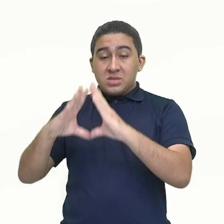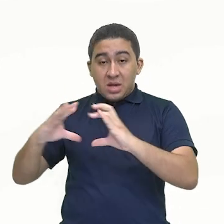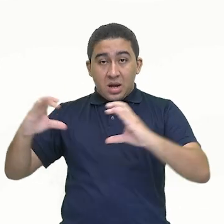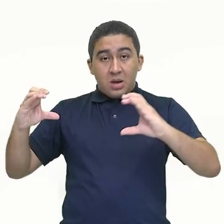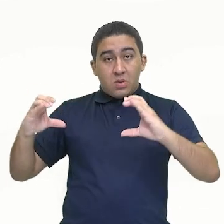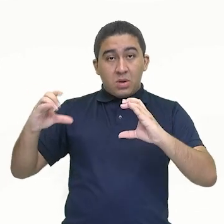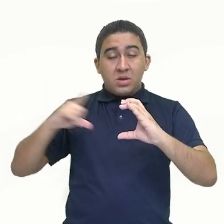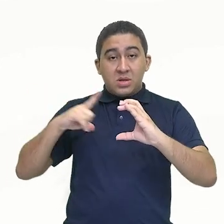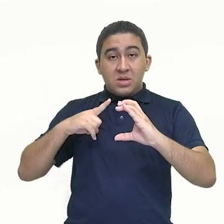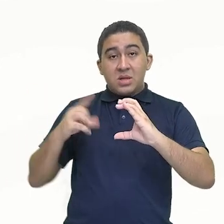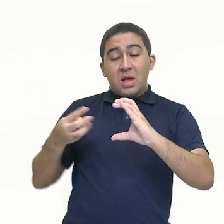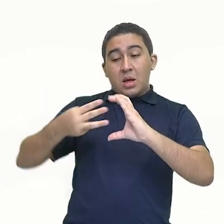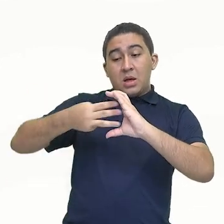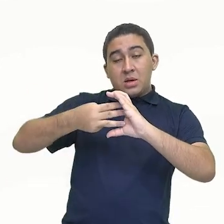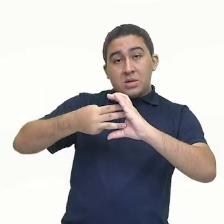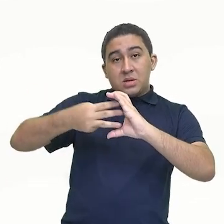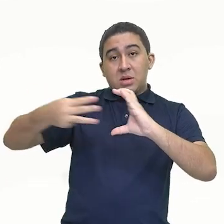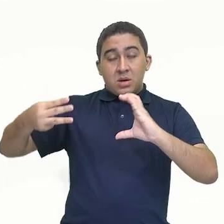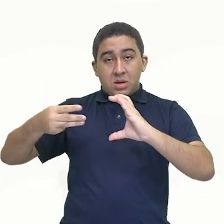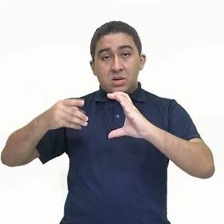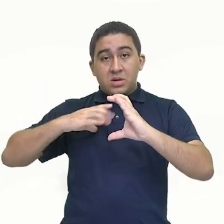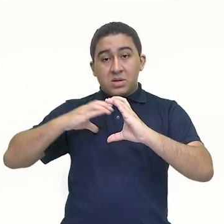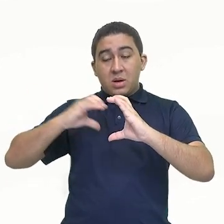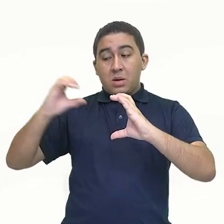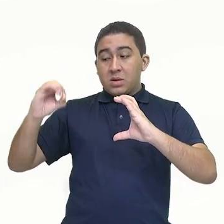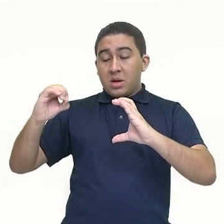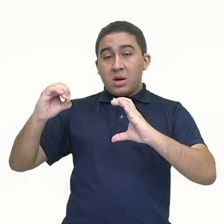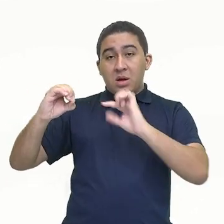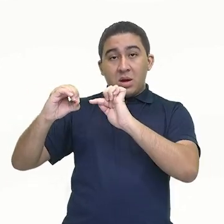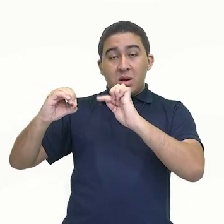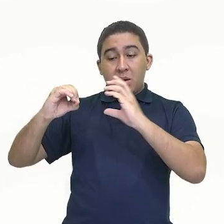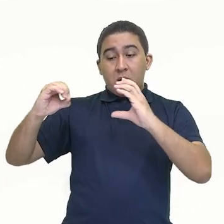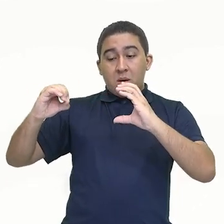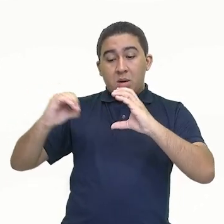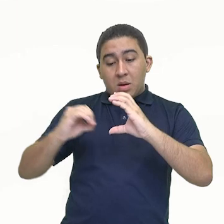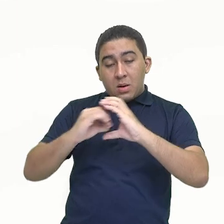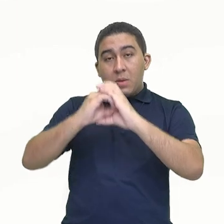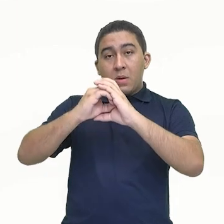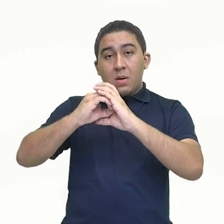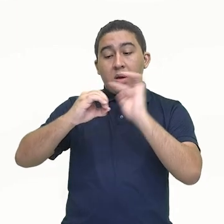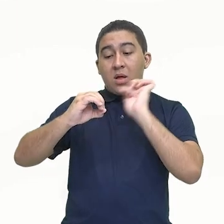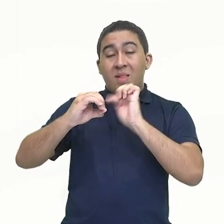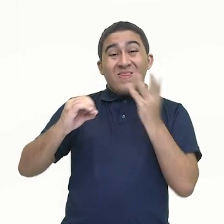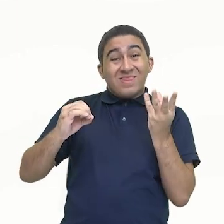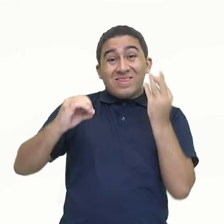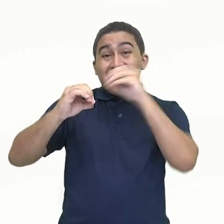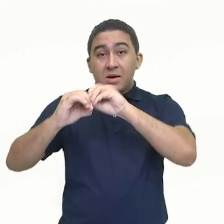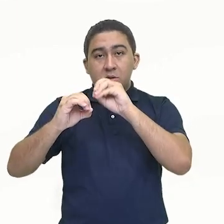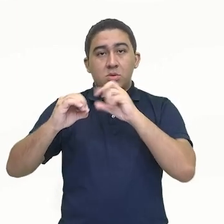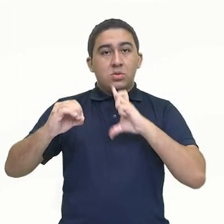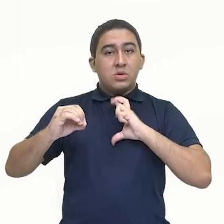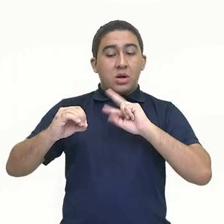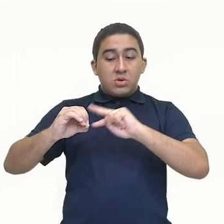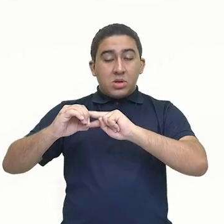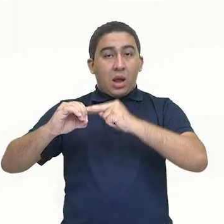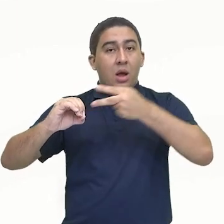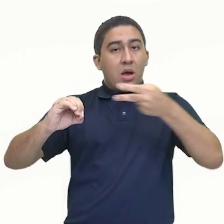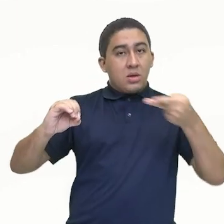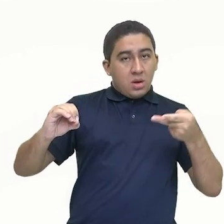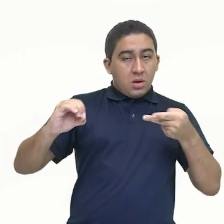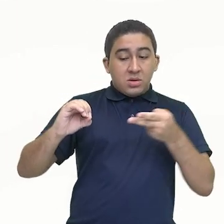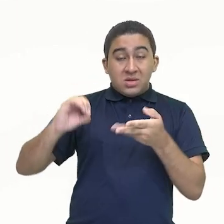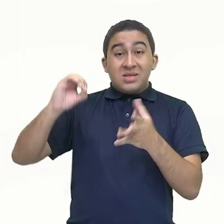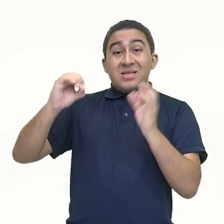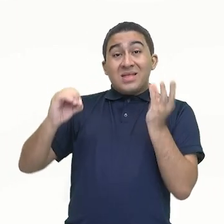né, por uma membrana que separa o DNA do citoplasma. Então, o DNA ele está lá dentro do